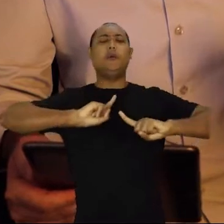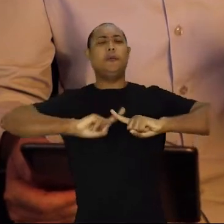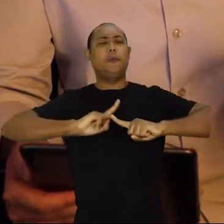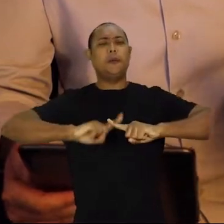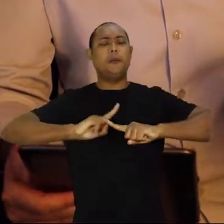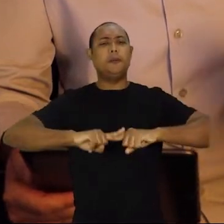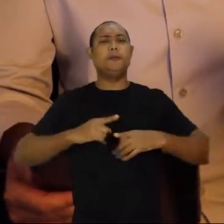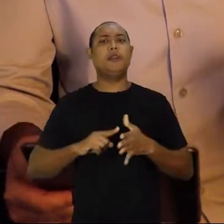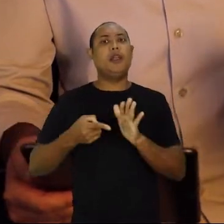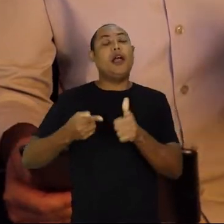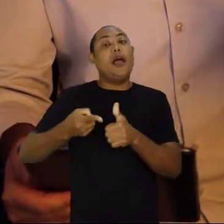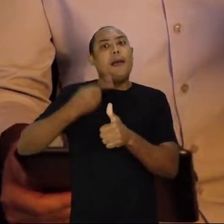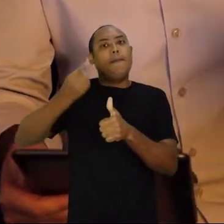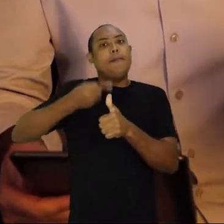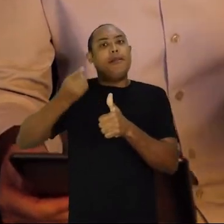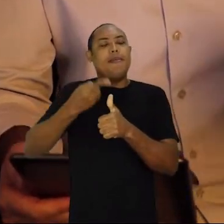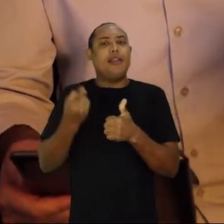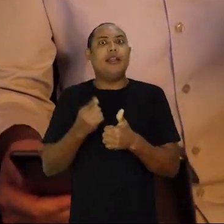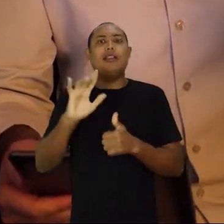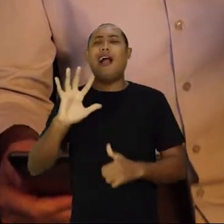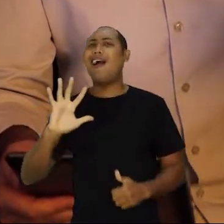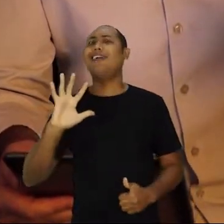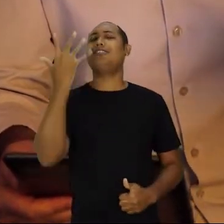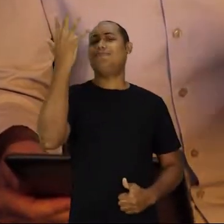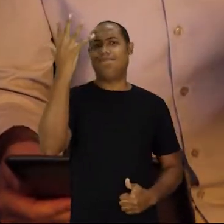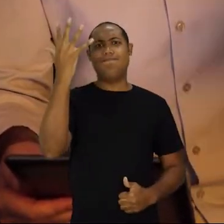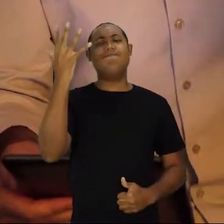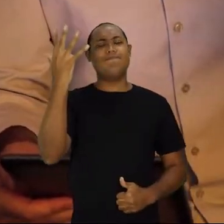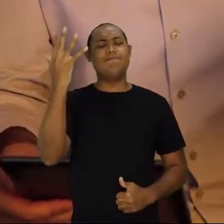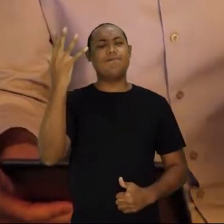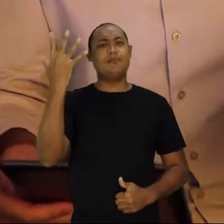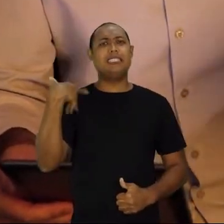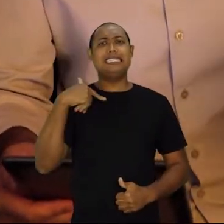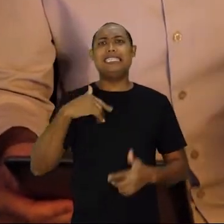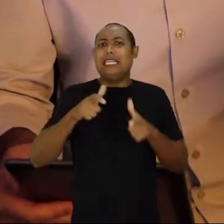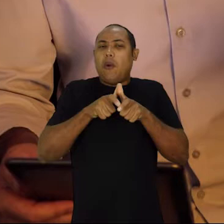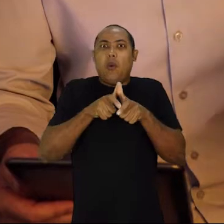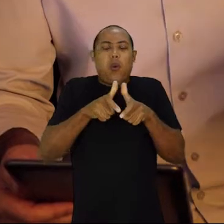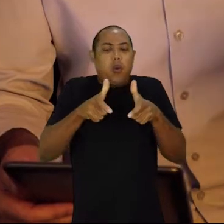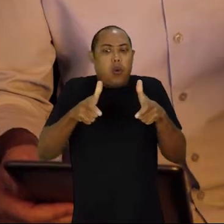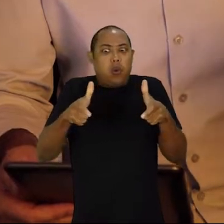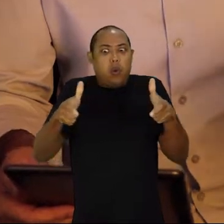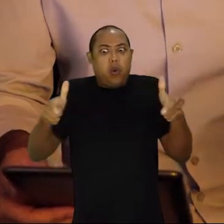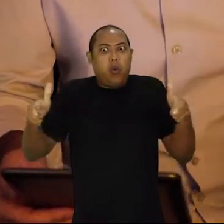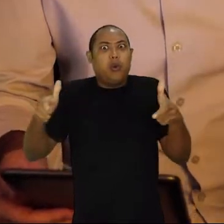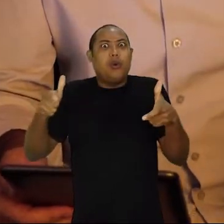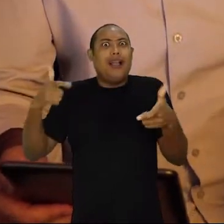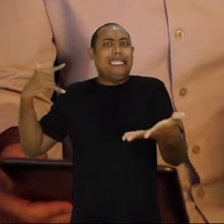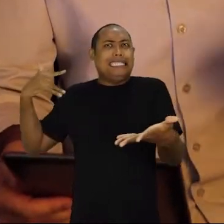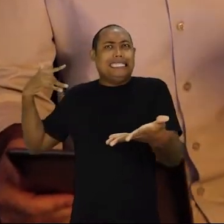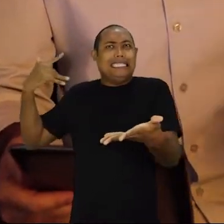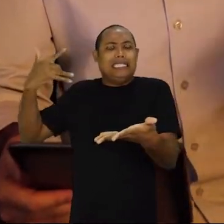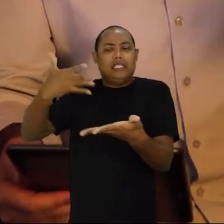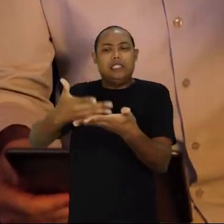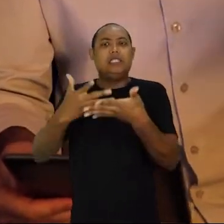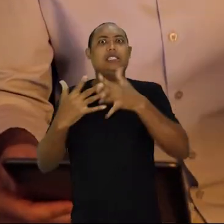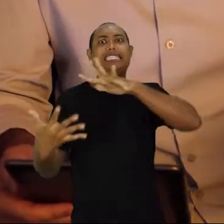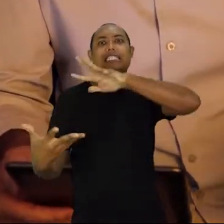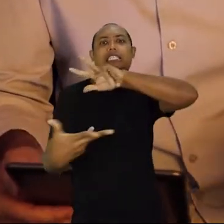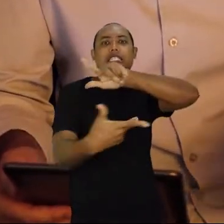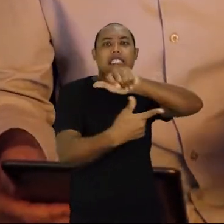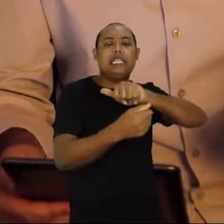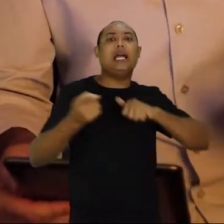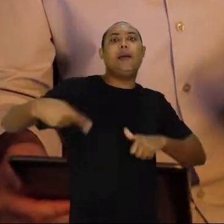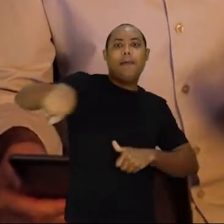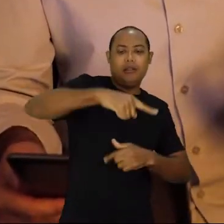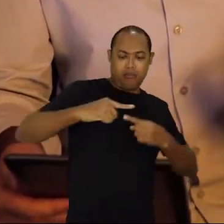a primeira vez que isso aconteceu nessa dimensão na história da humanidade, para a nossa